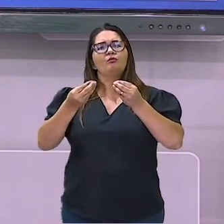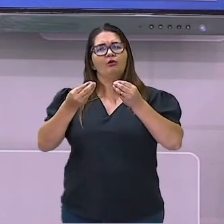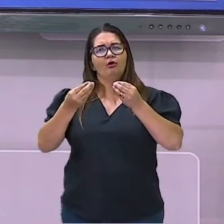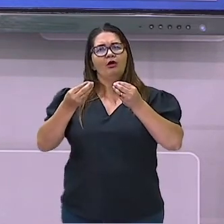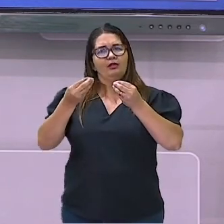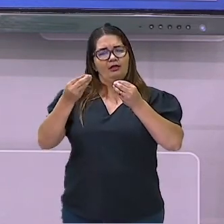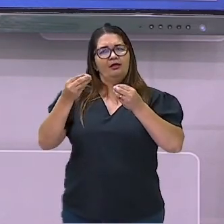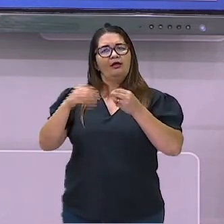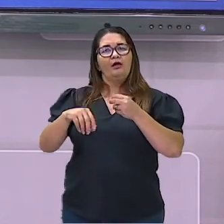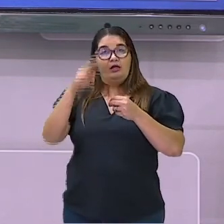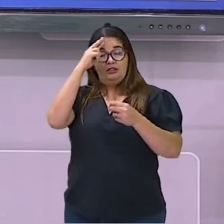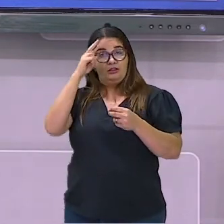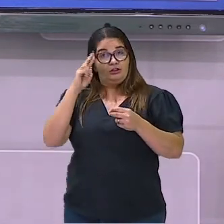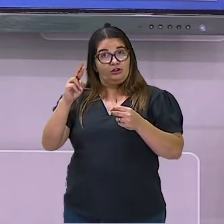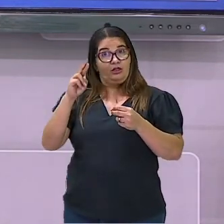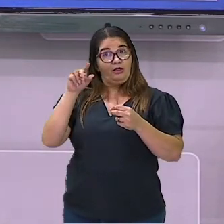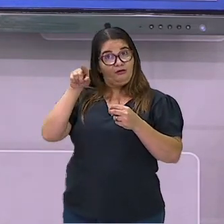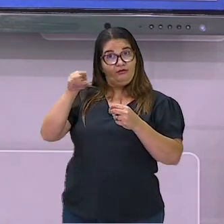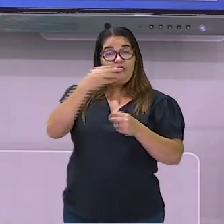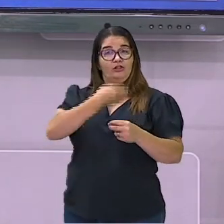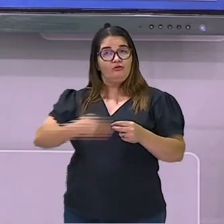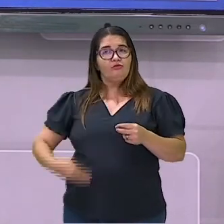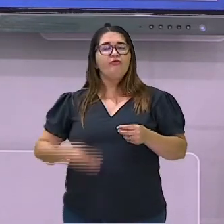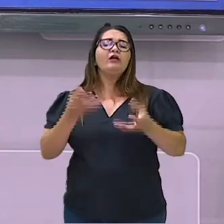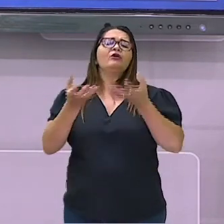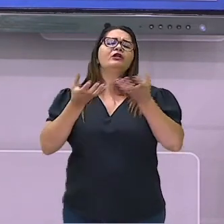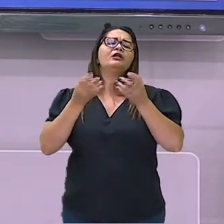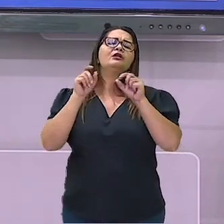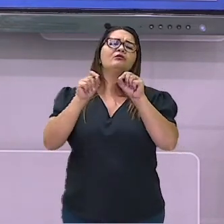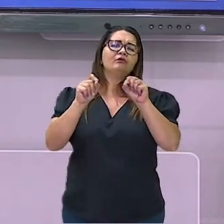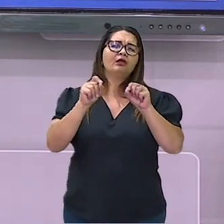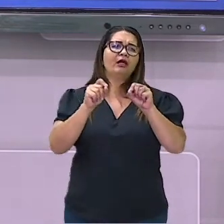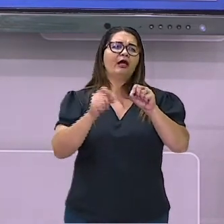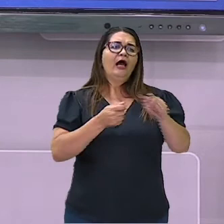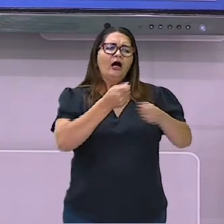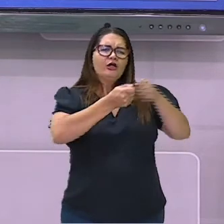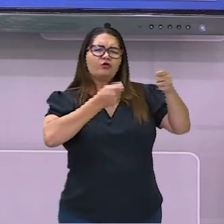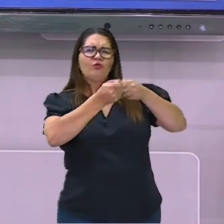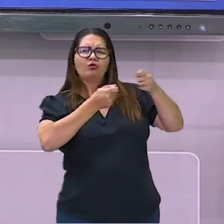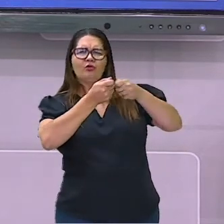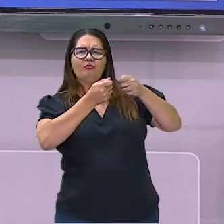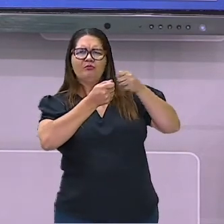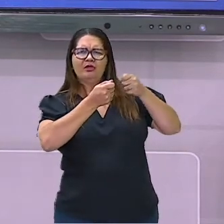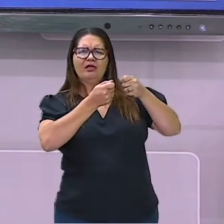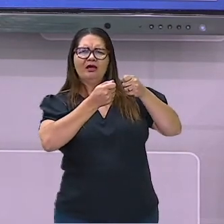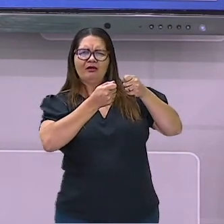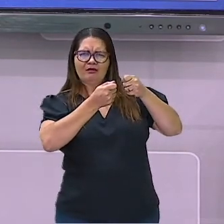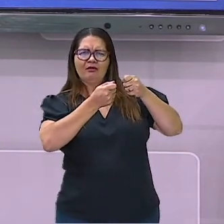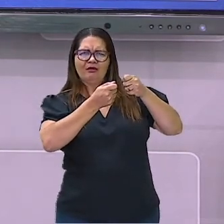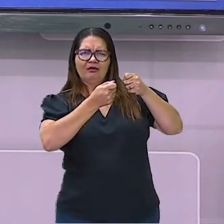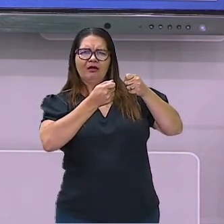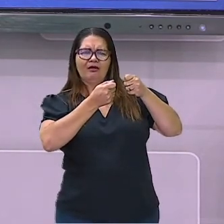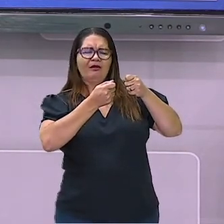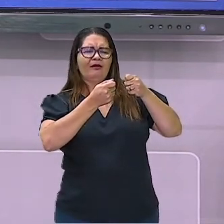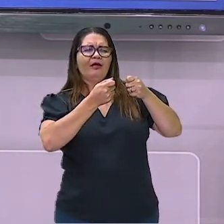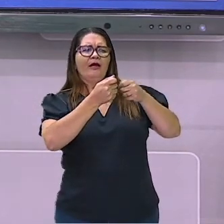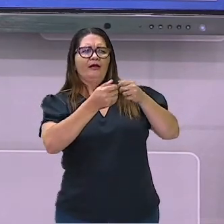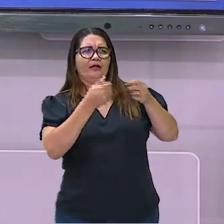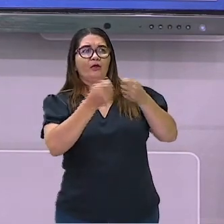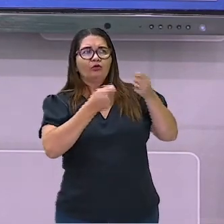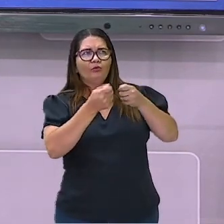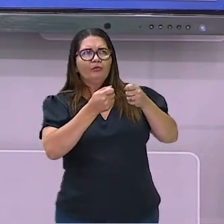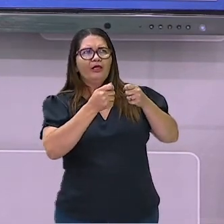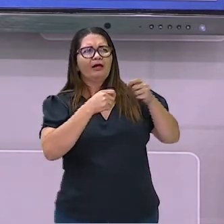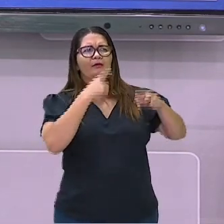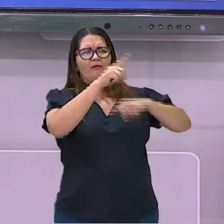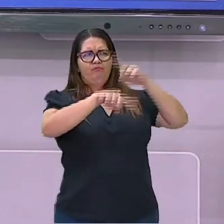engenhos, porque ele tinha que recuperar a economia. Reforçar o controle social sobre os